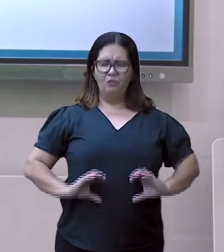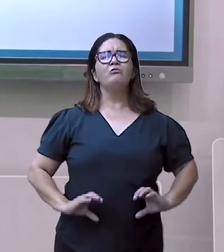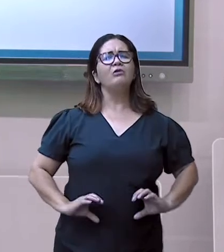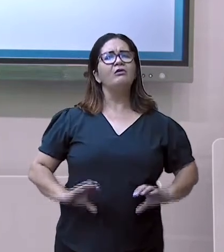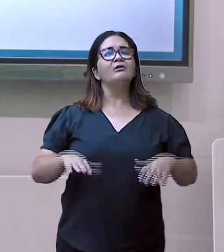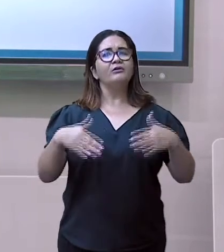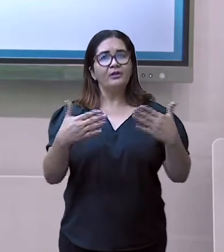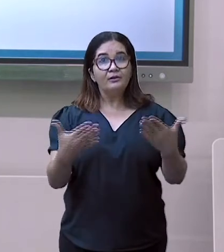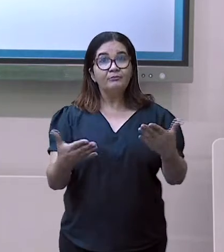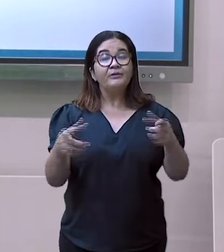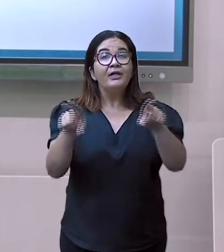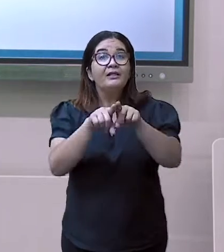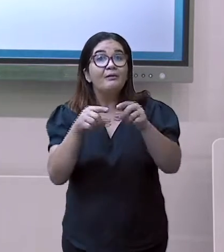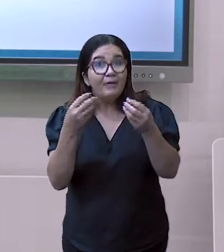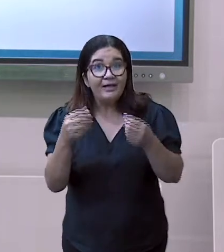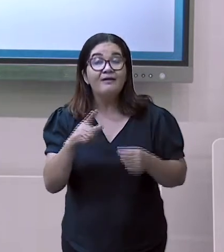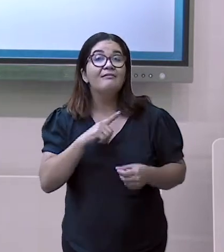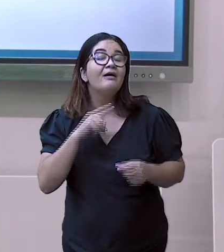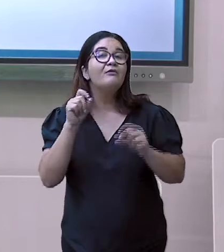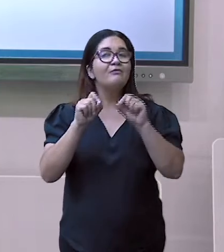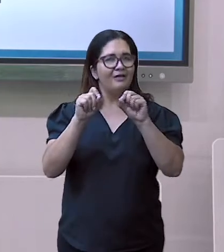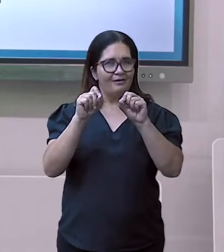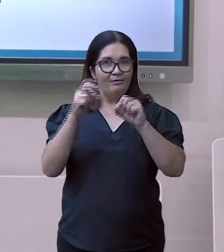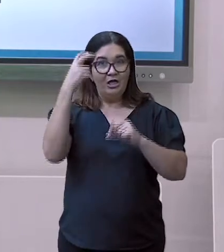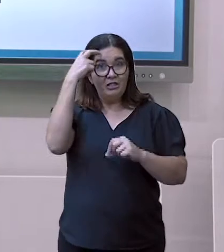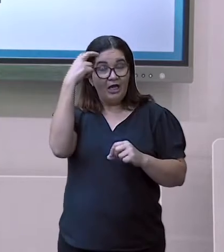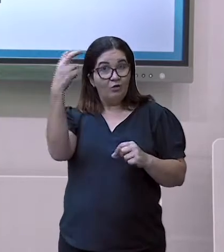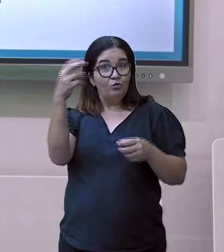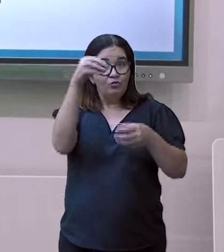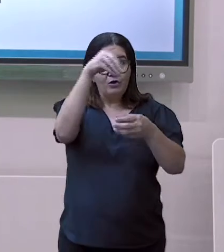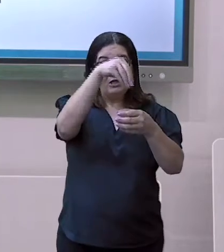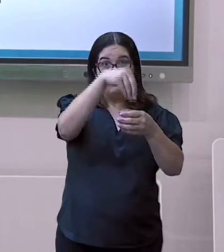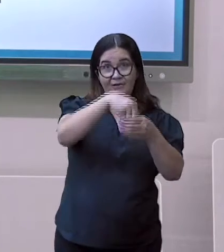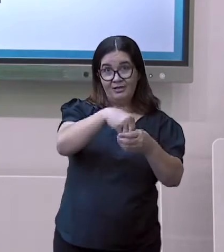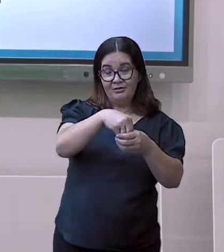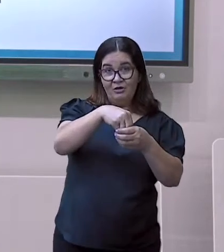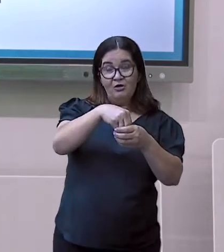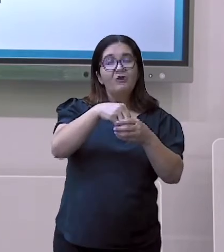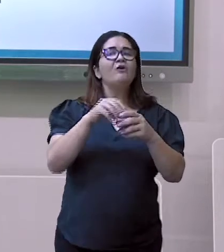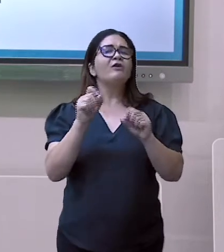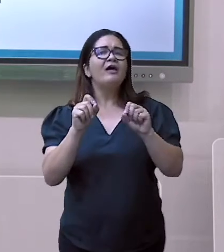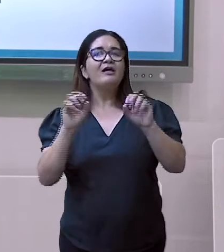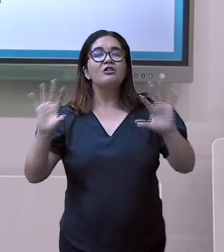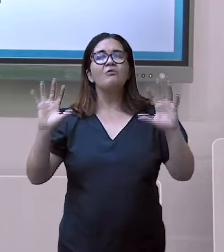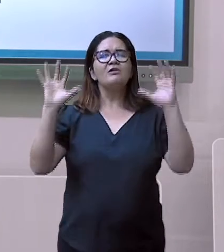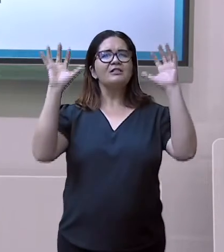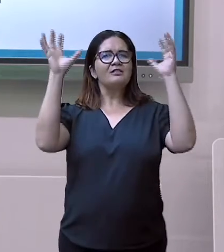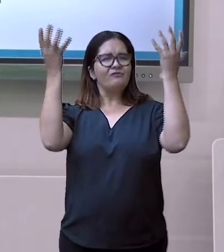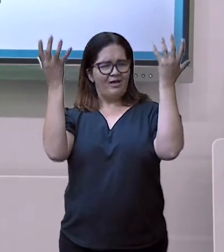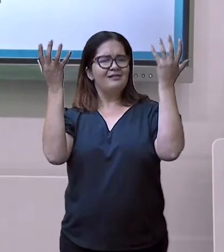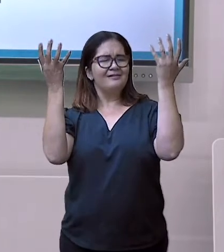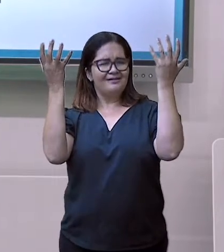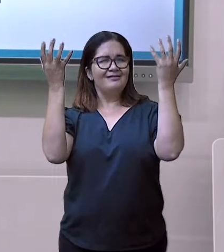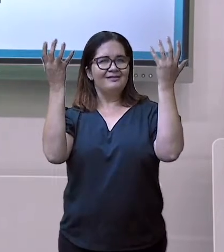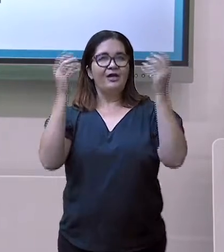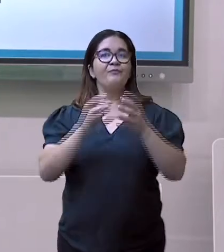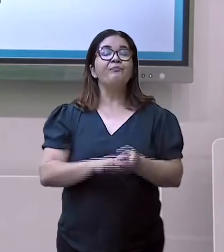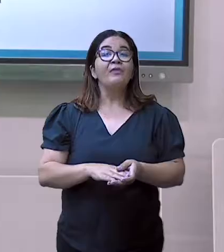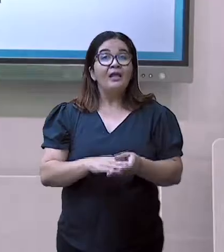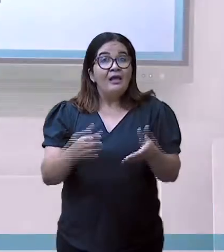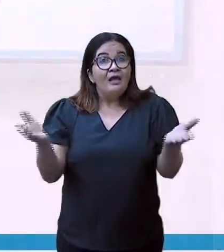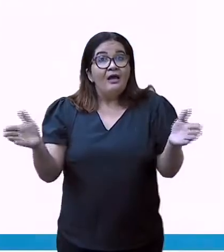cultura são as festas típicas. O Brasil possui uma grande diversidade